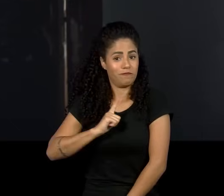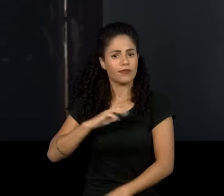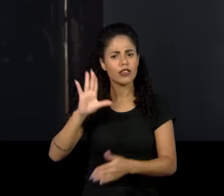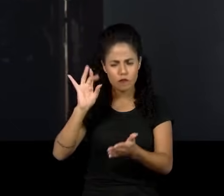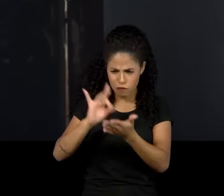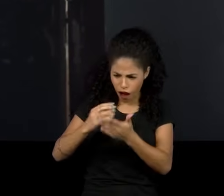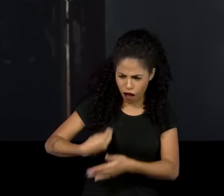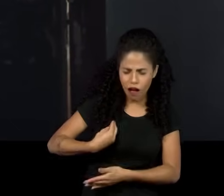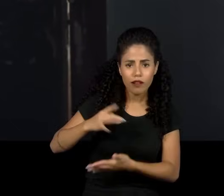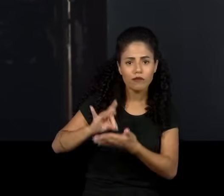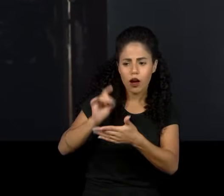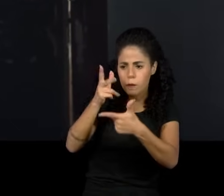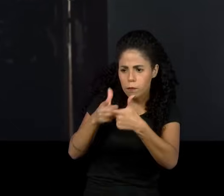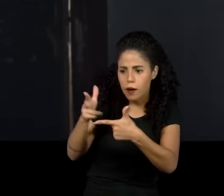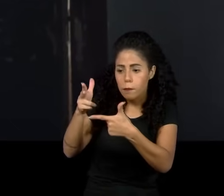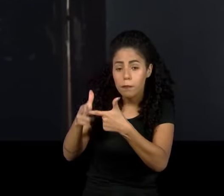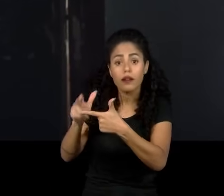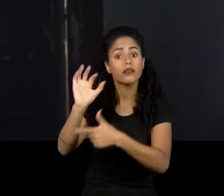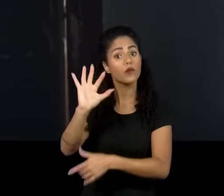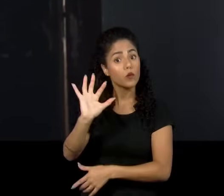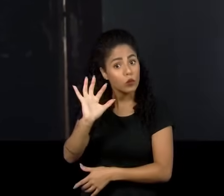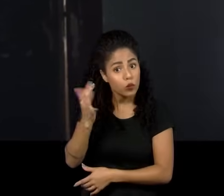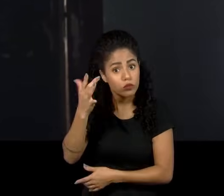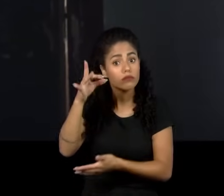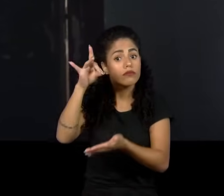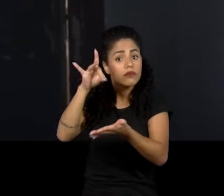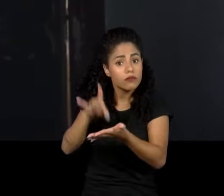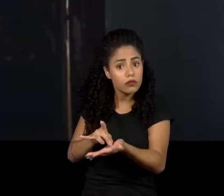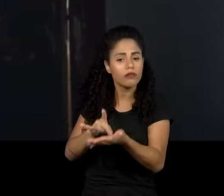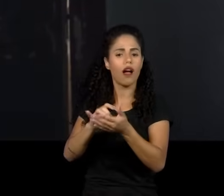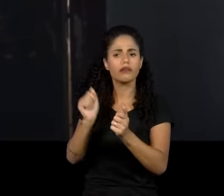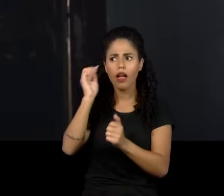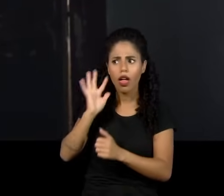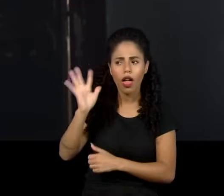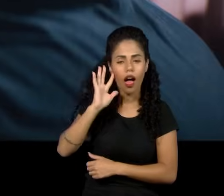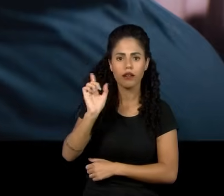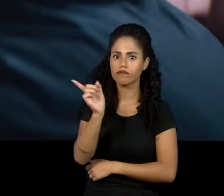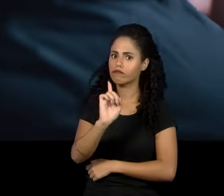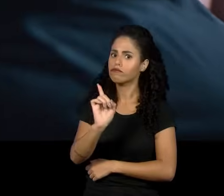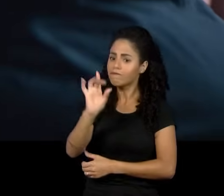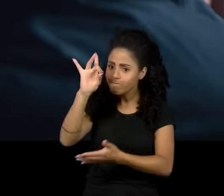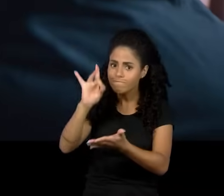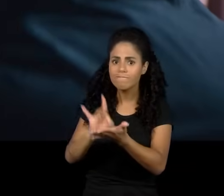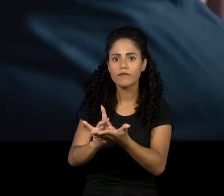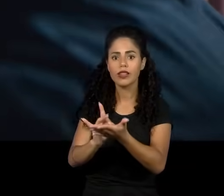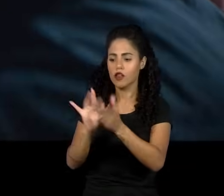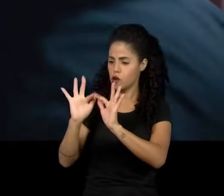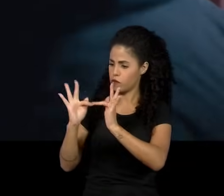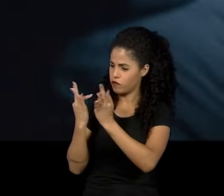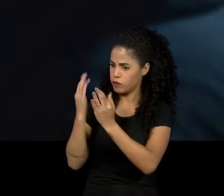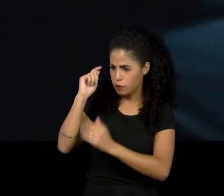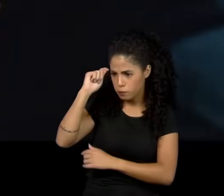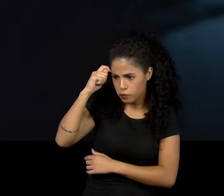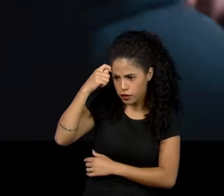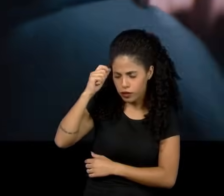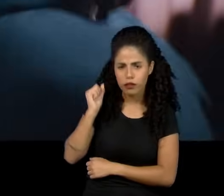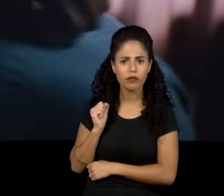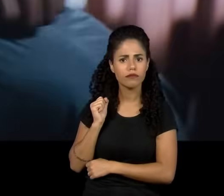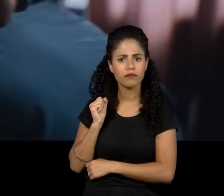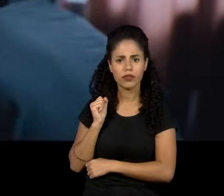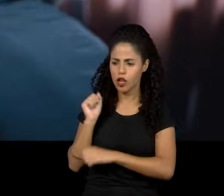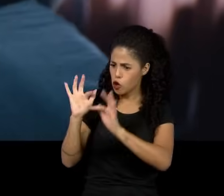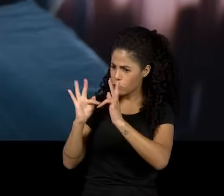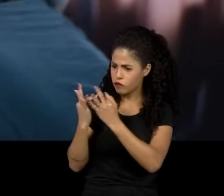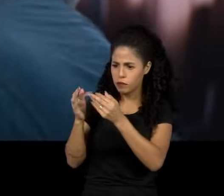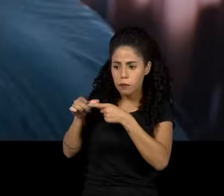real, com fatos reais de uma família negra